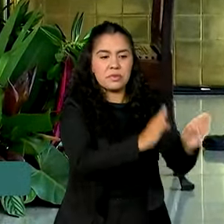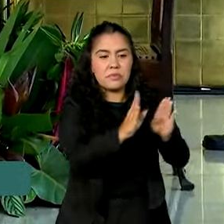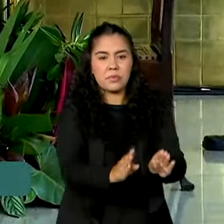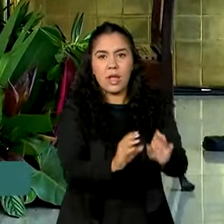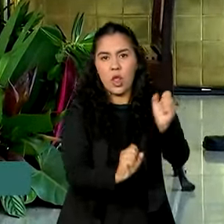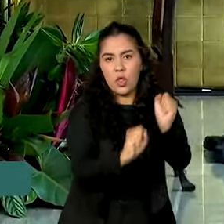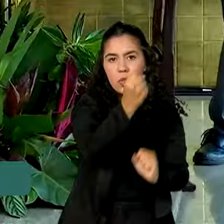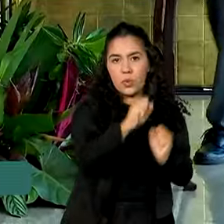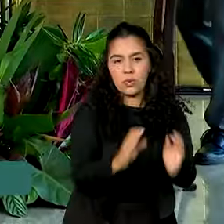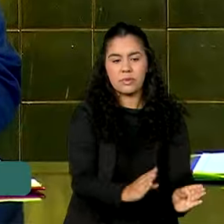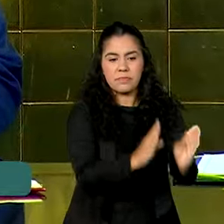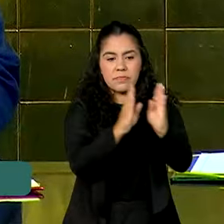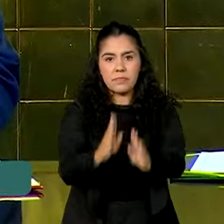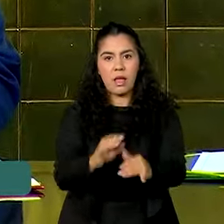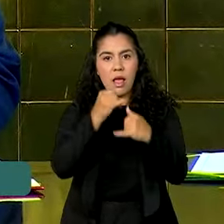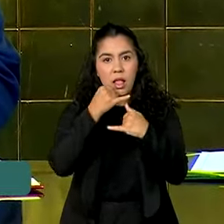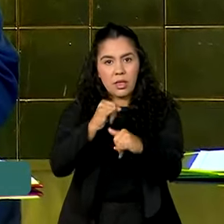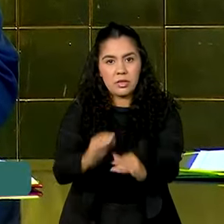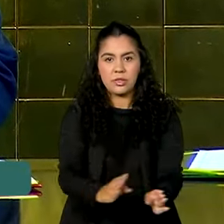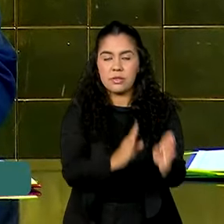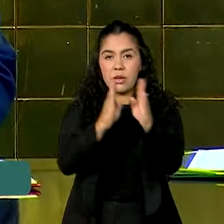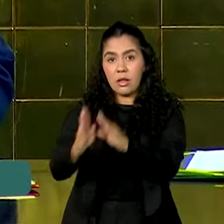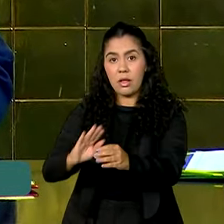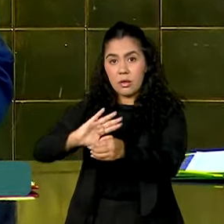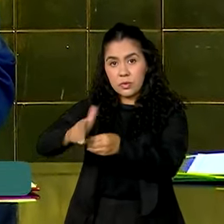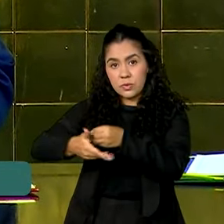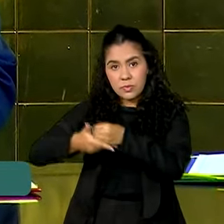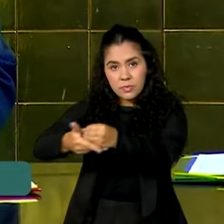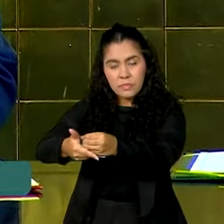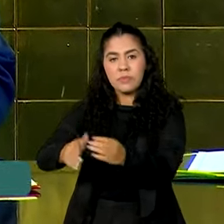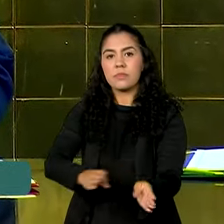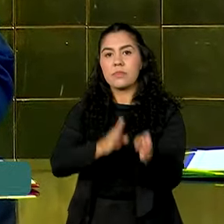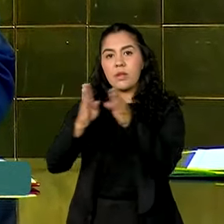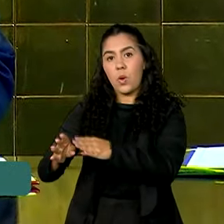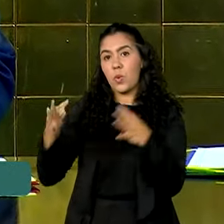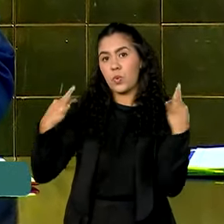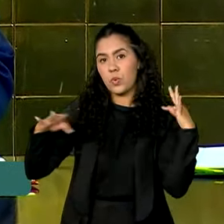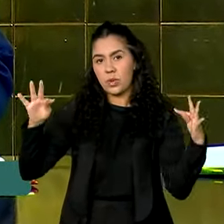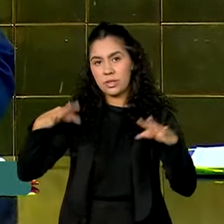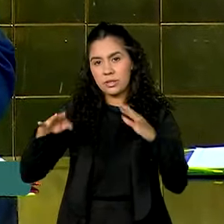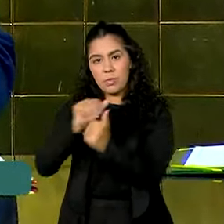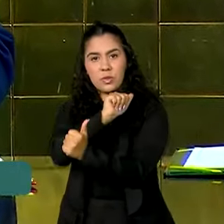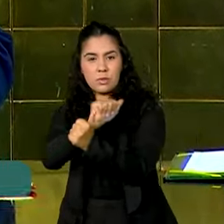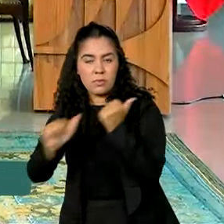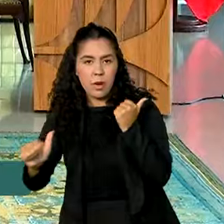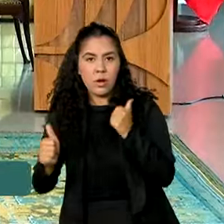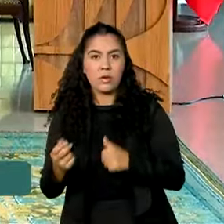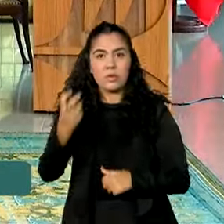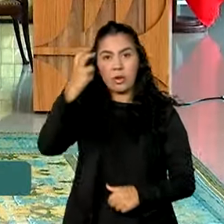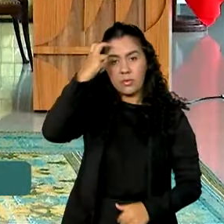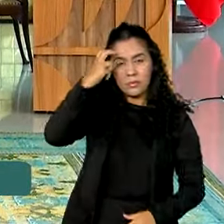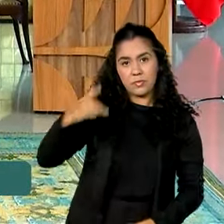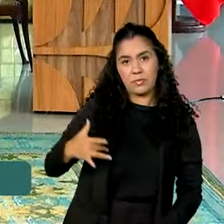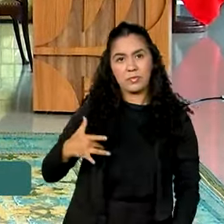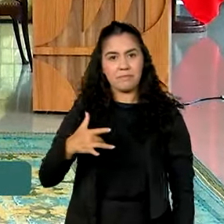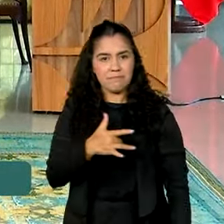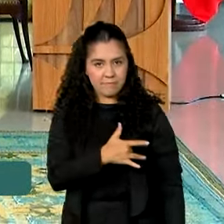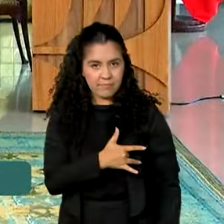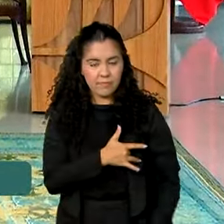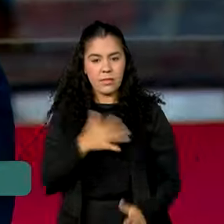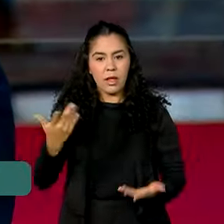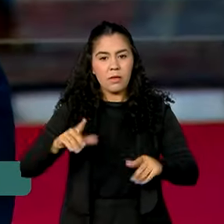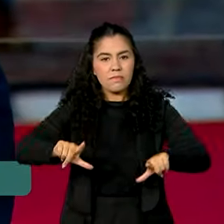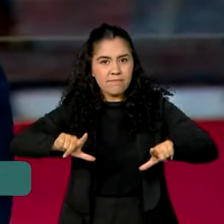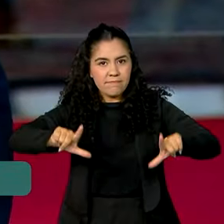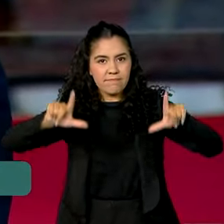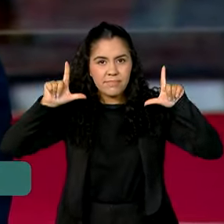energia, desenvolvimento sustentável, turismo, esportes, saúde e cultura. Na declaração à imprensa,